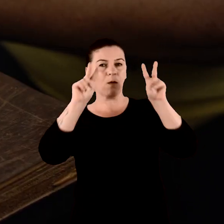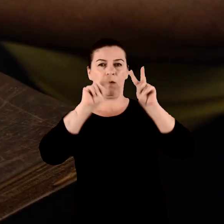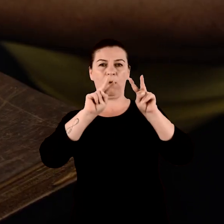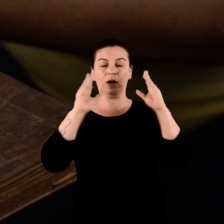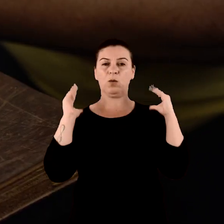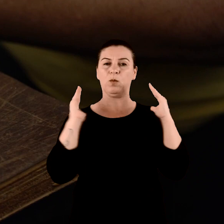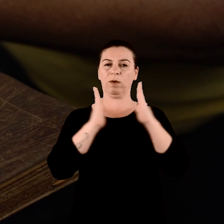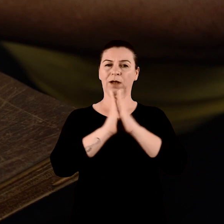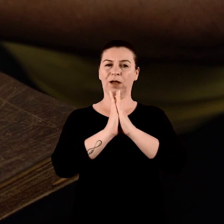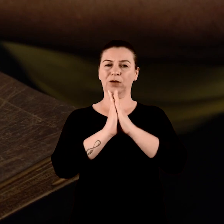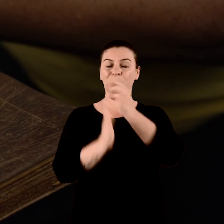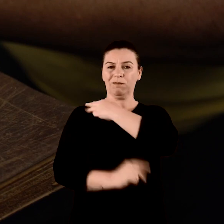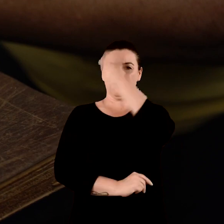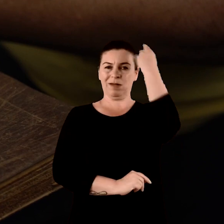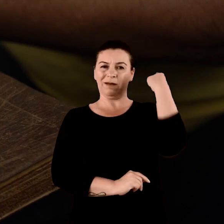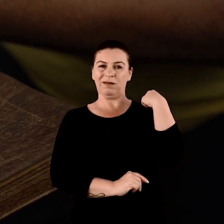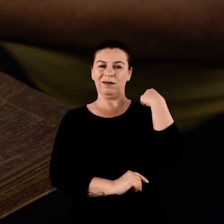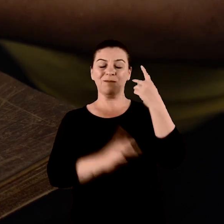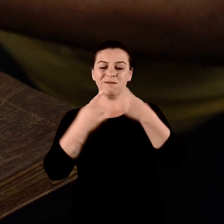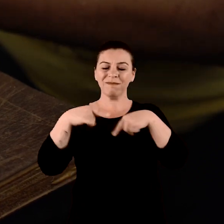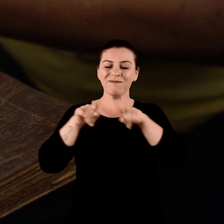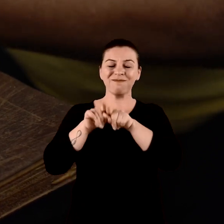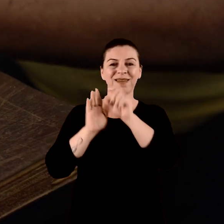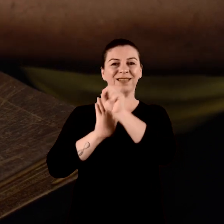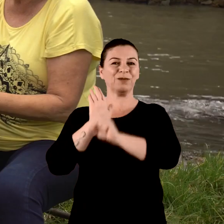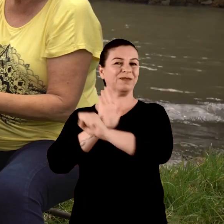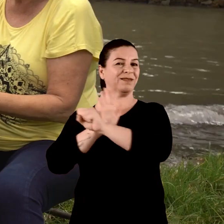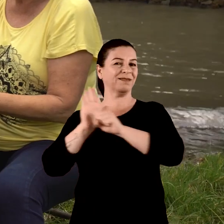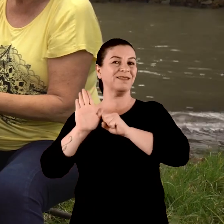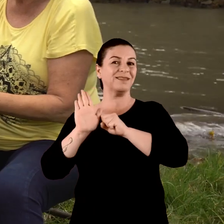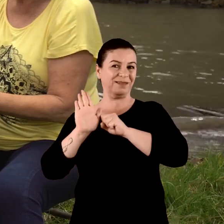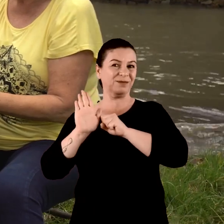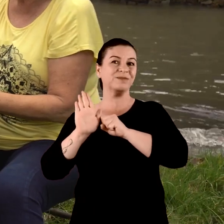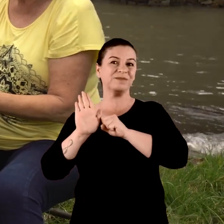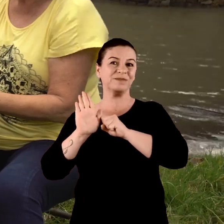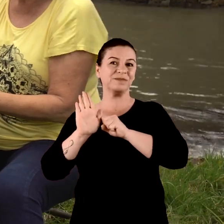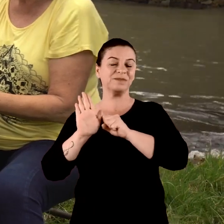quando eu olho um anjo, me remete ao sagrado.